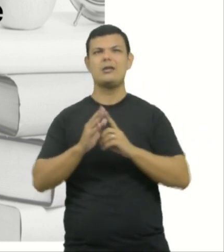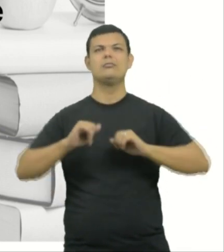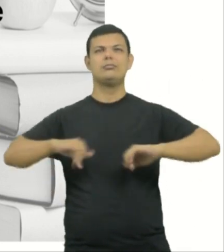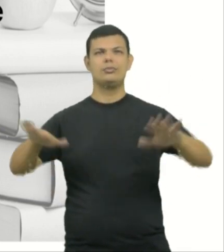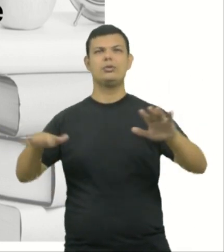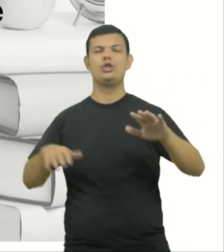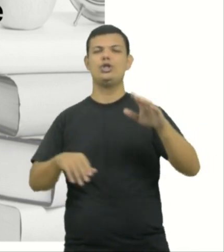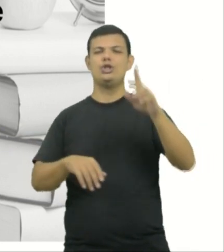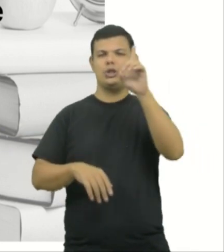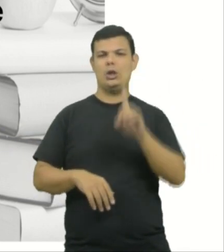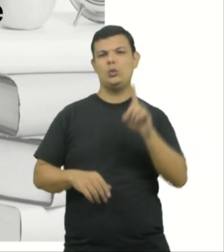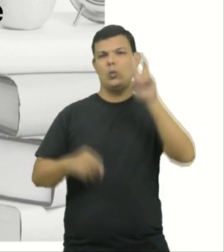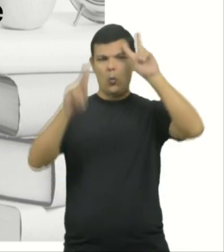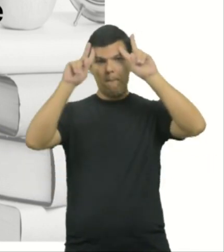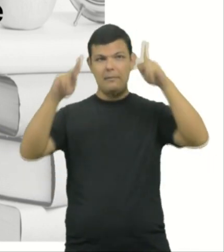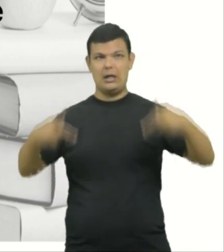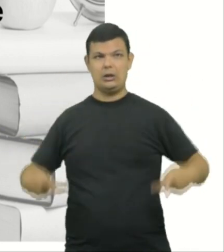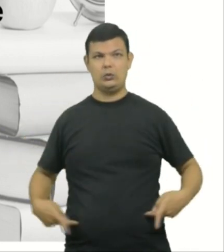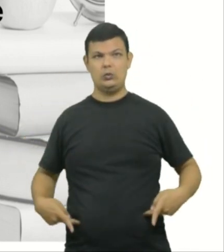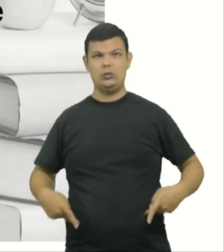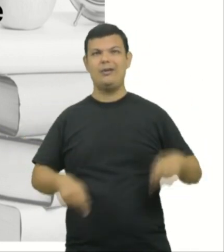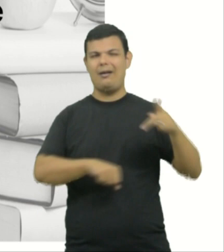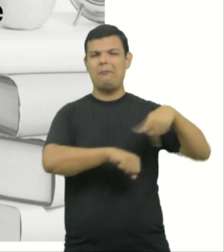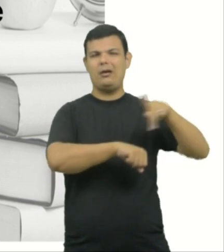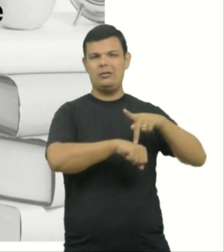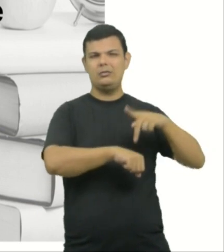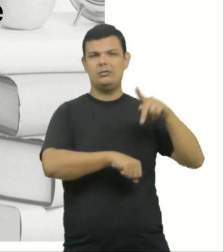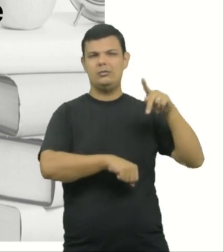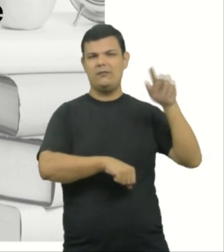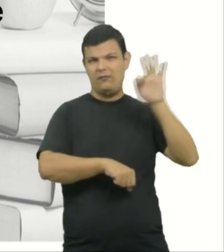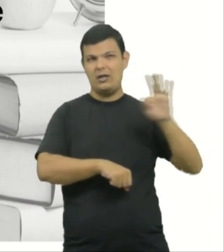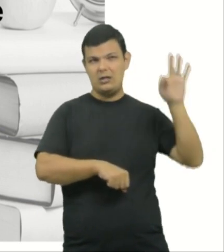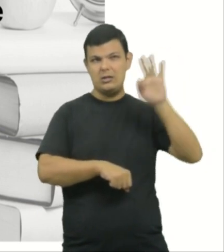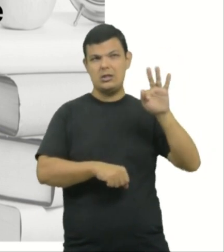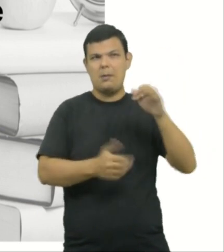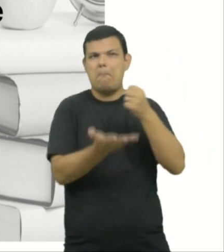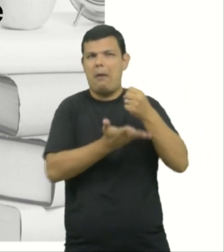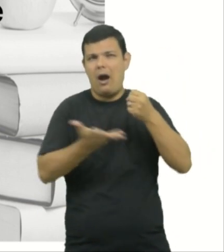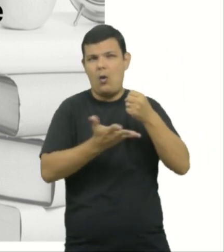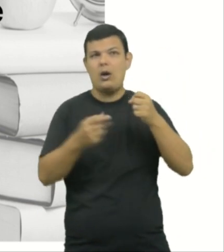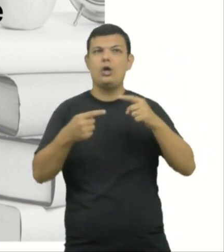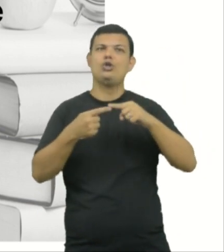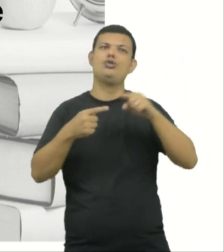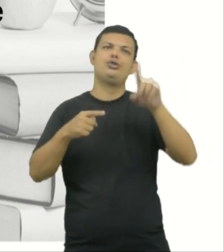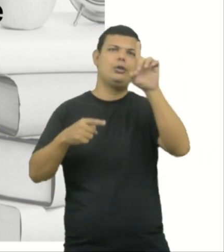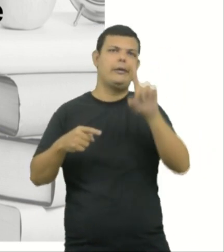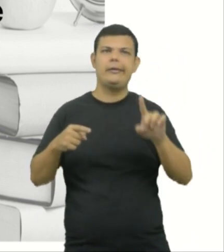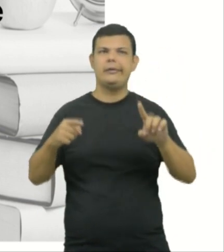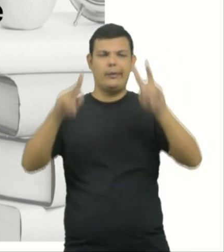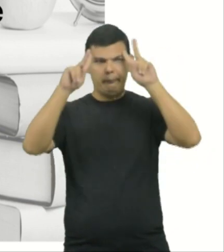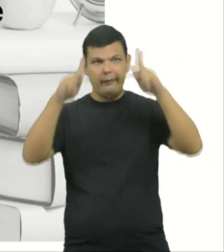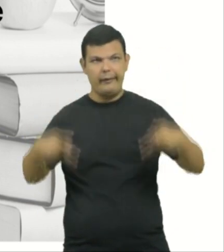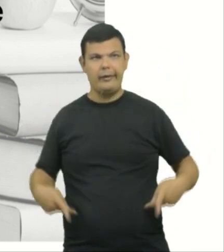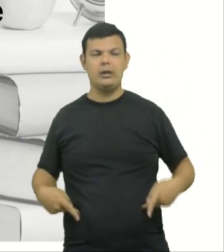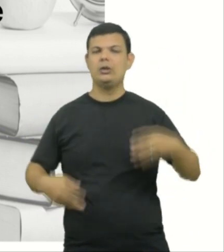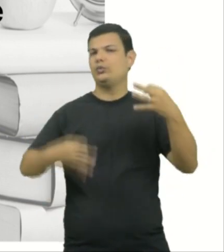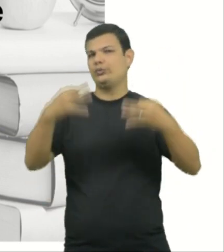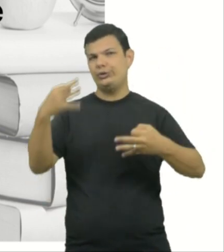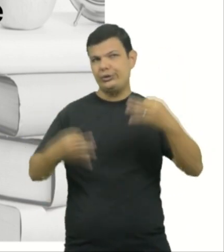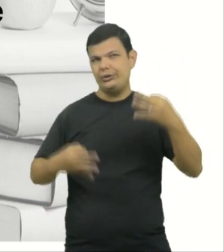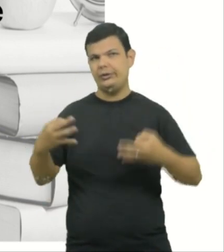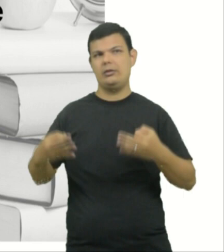Direitos Humanos, que foi proclamada em Paris, tá? Que tinha os princípios básicos: dignidade humana,